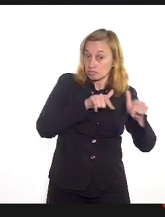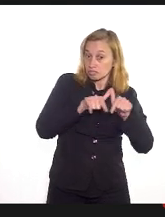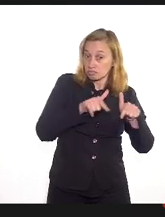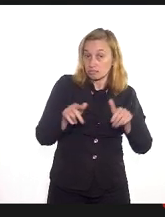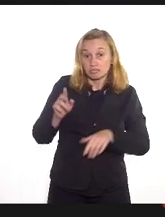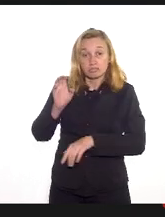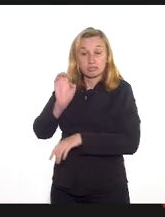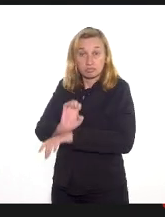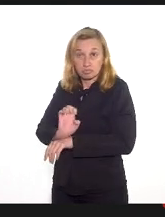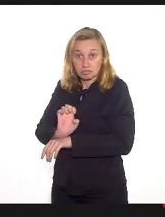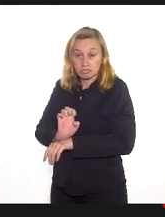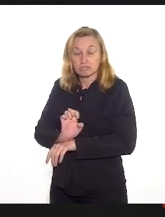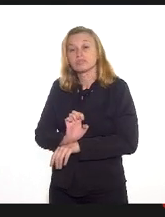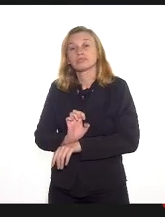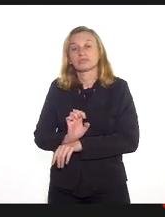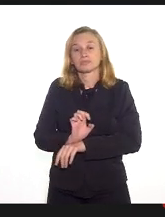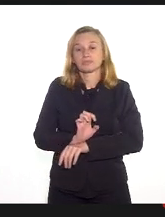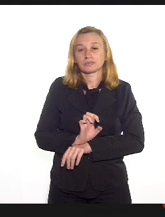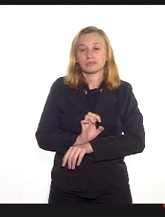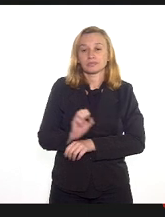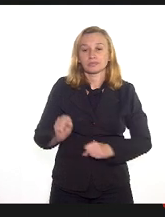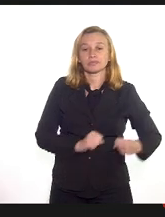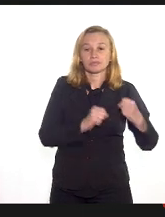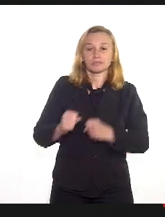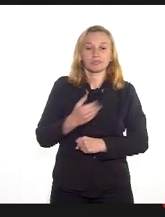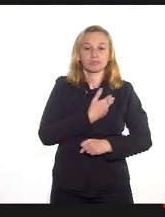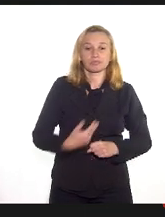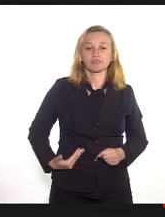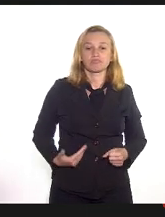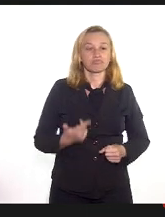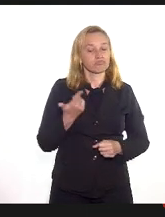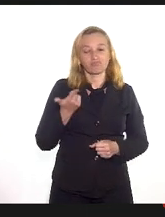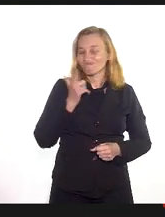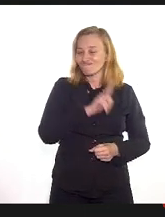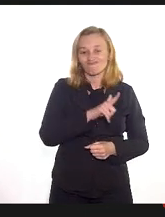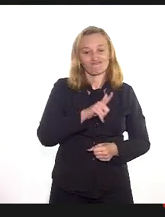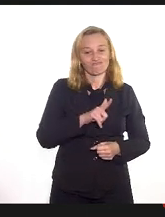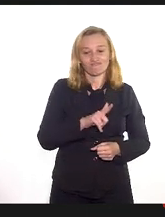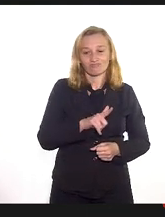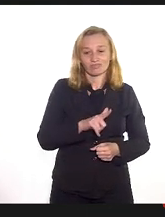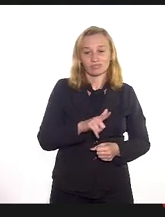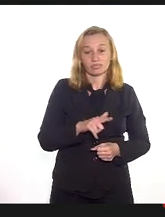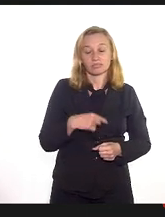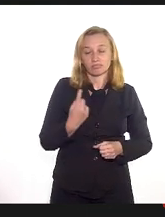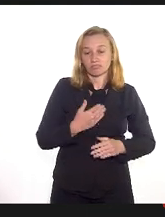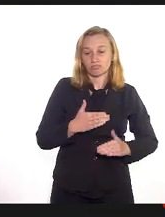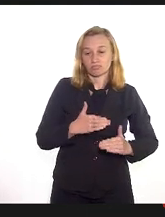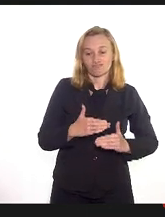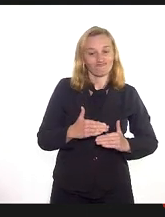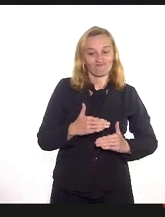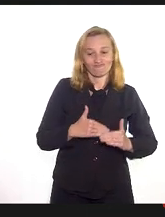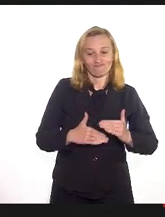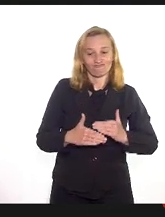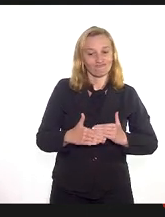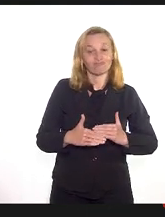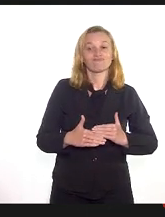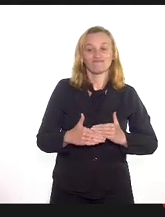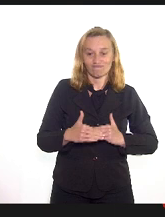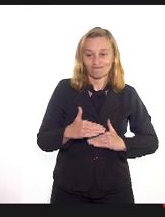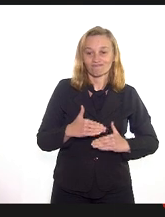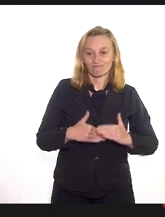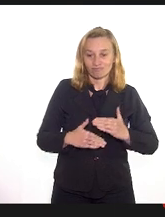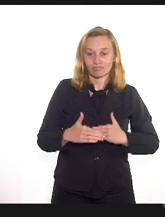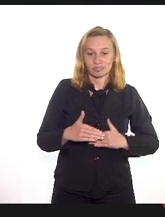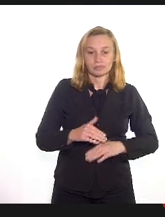Estado, pelo poder público, ela não vai se realizar. E nós não avançaremos. Não adianta nós termos